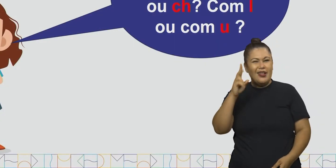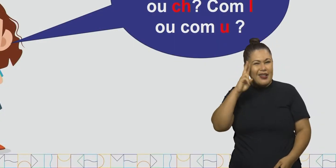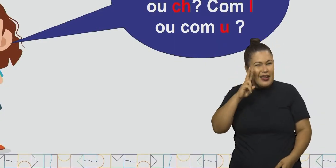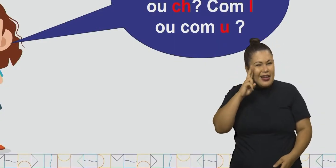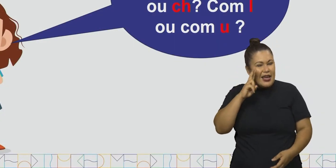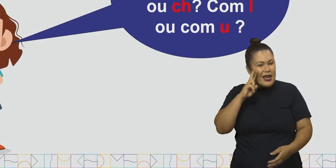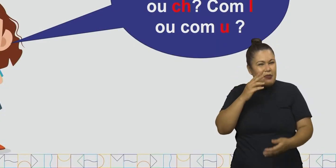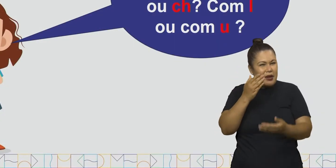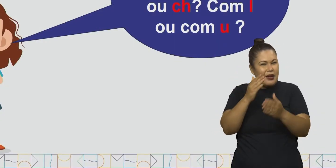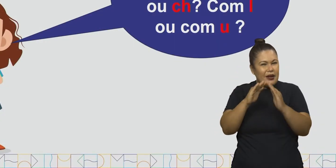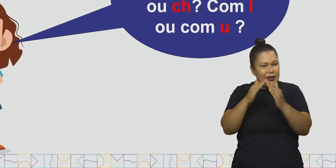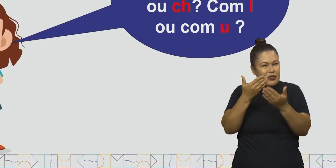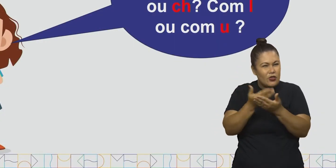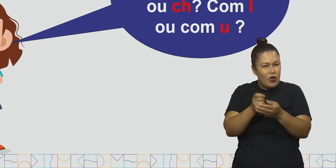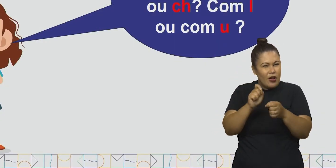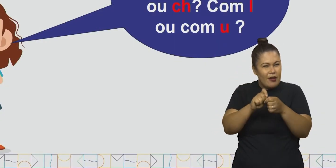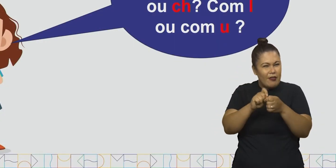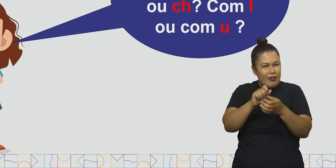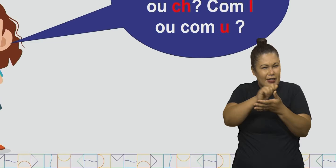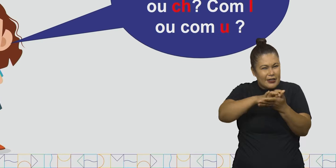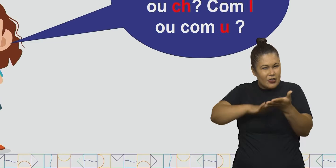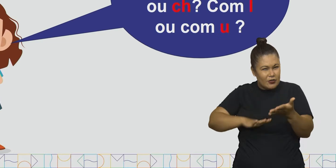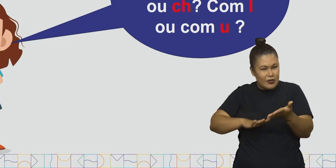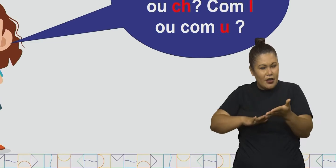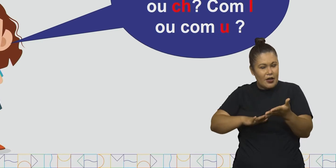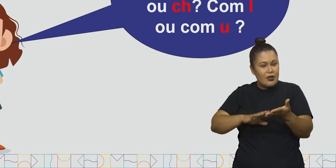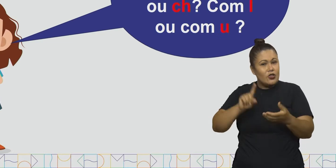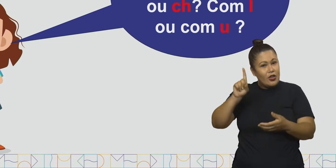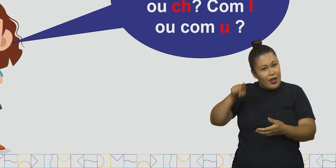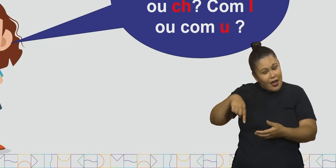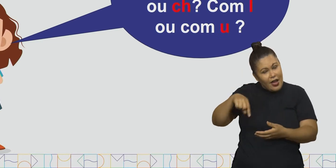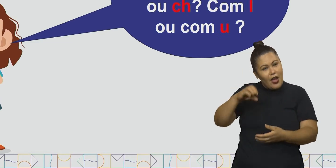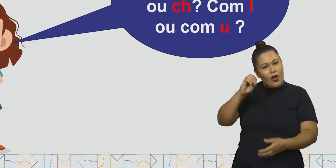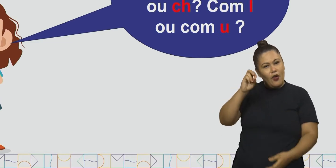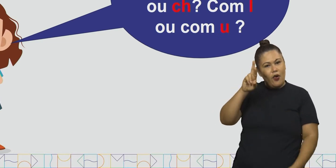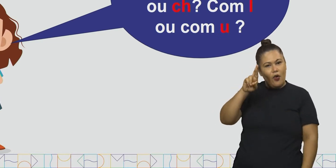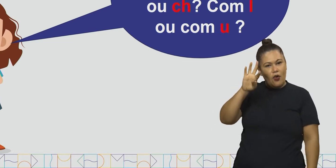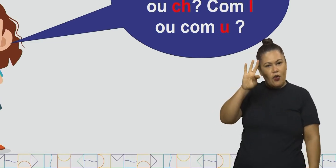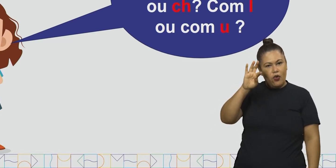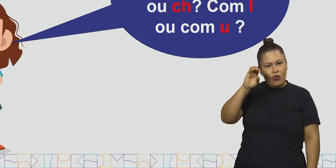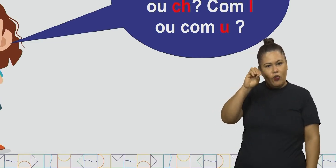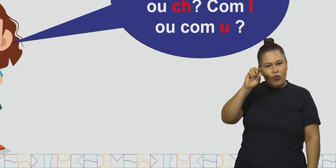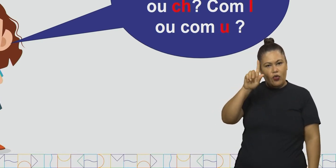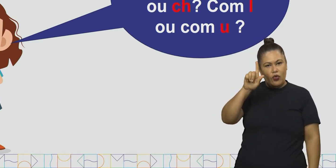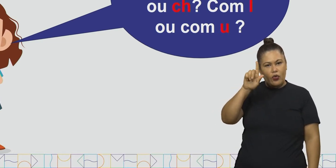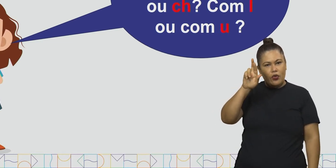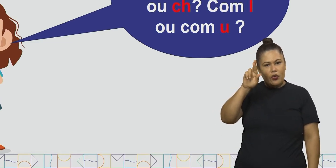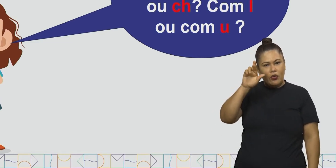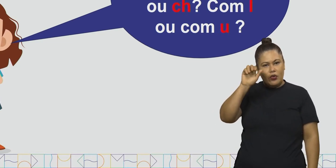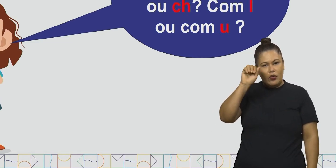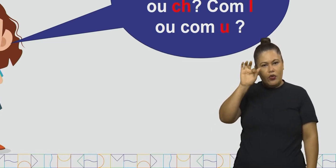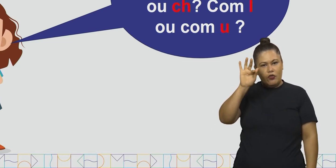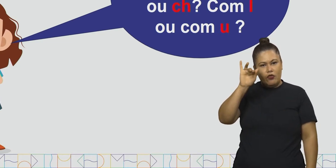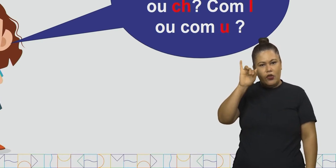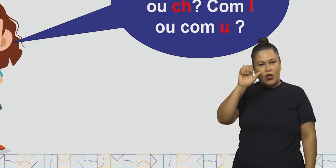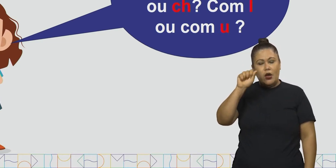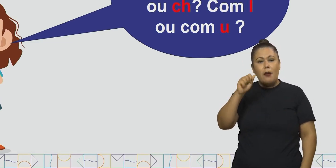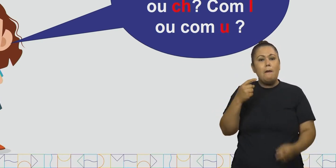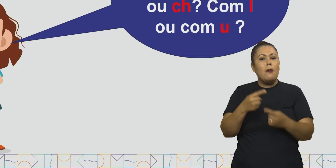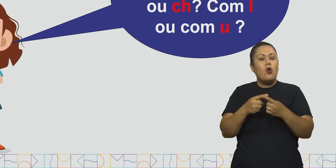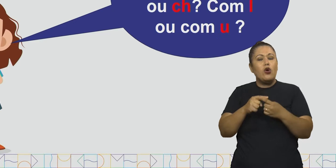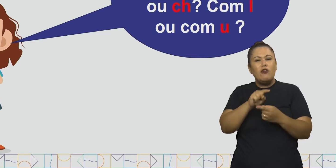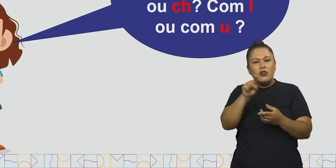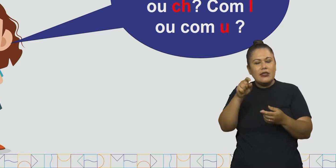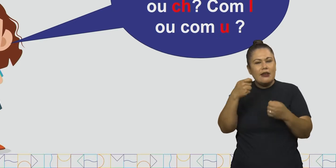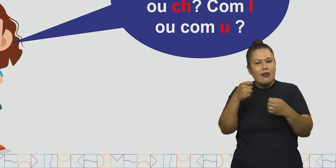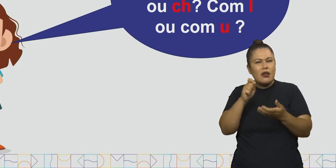você aprende a como escrever corretamente uma palavra. Para quê, professora? Para justamente, quando fores